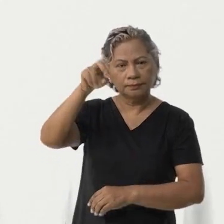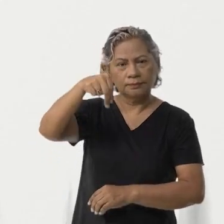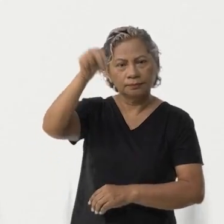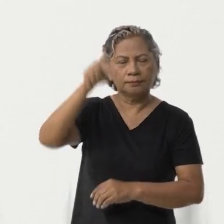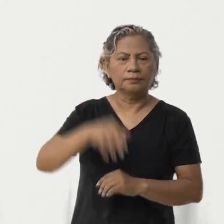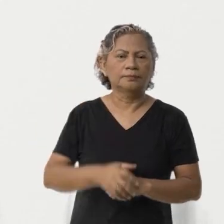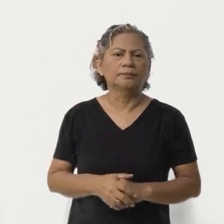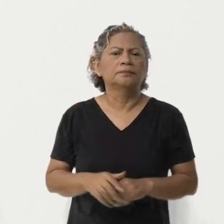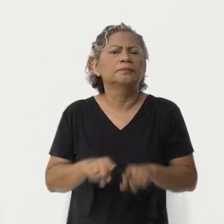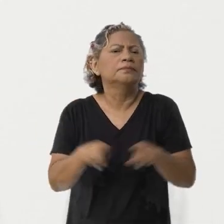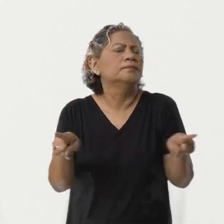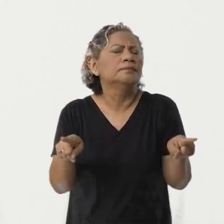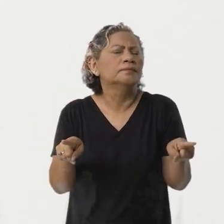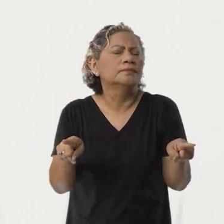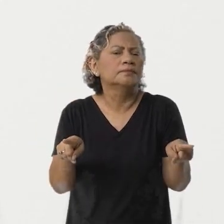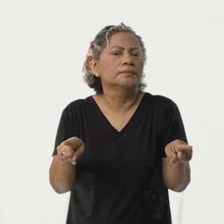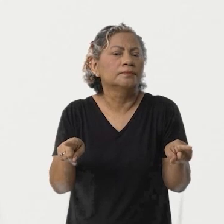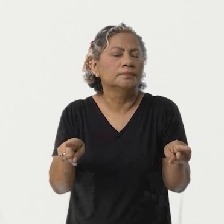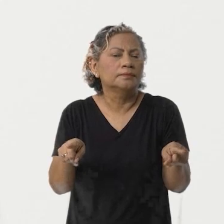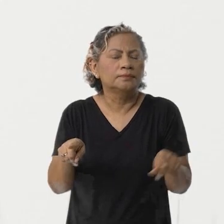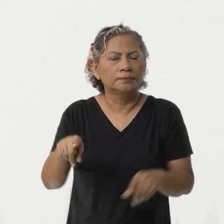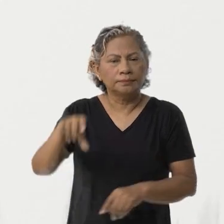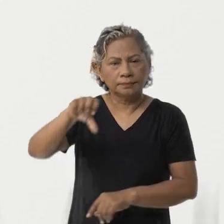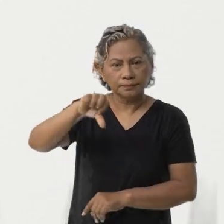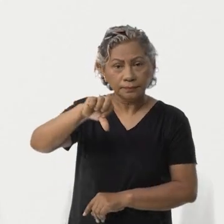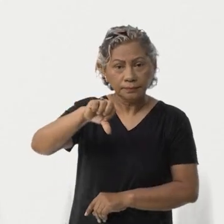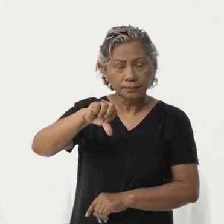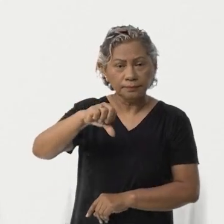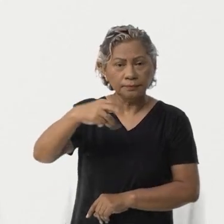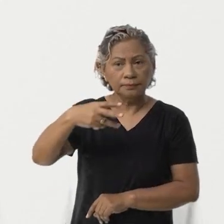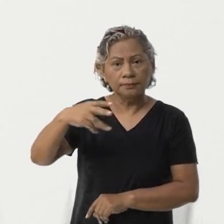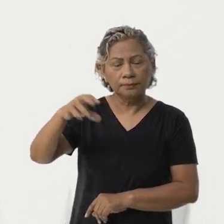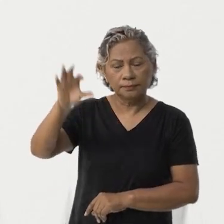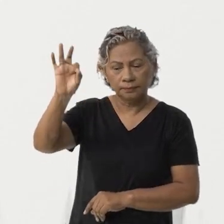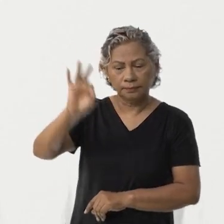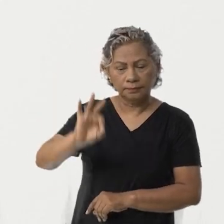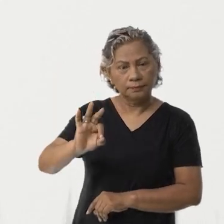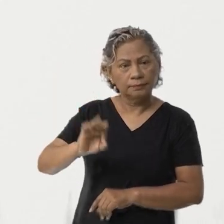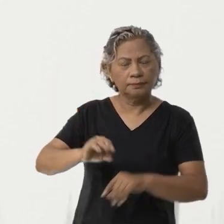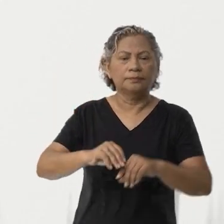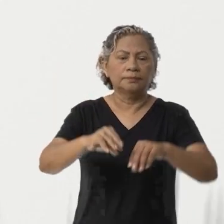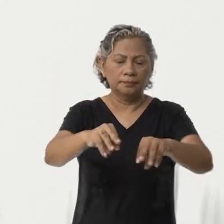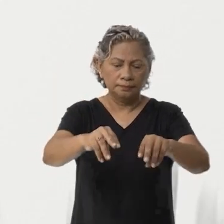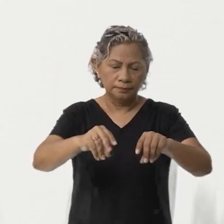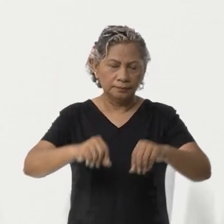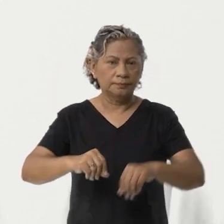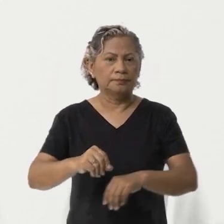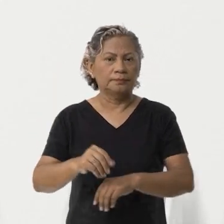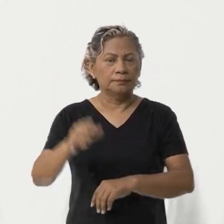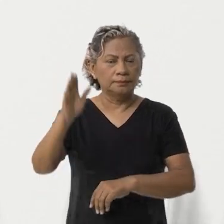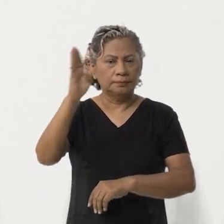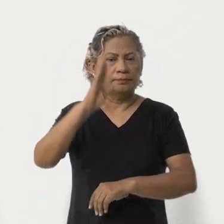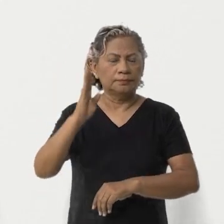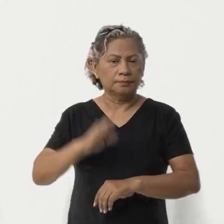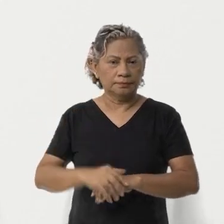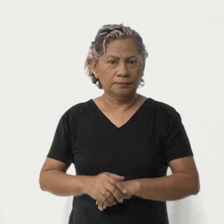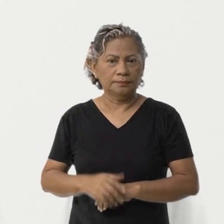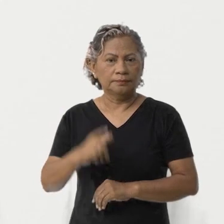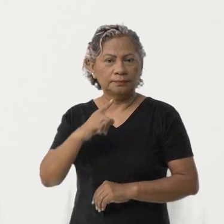está a maioria? Onde é que está esses 93% do Brasil? As terras brasileiras estão localizadas no